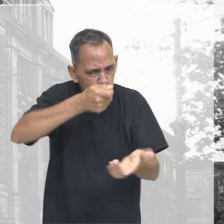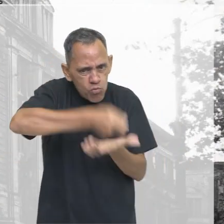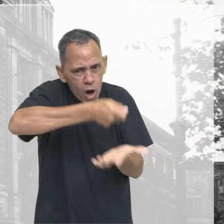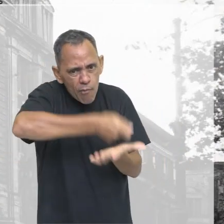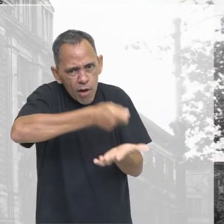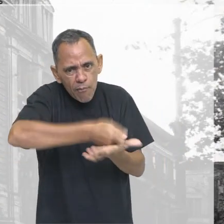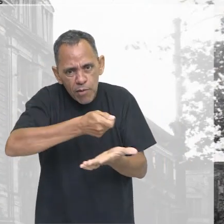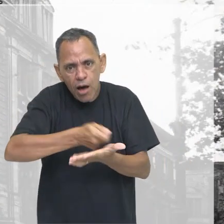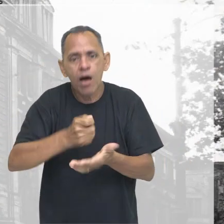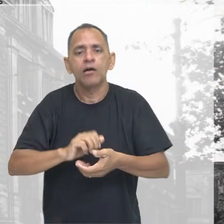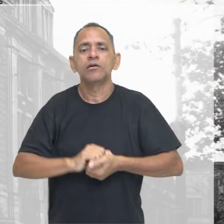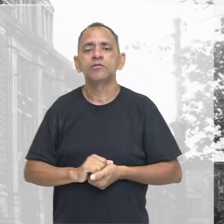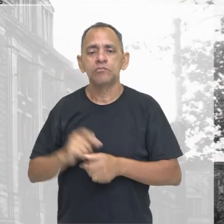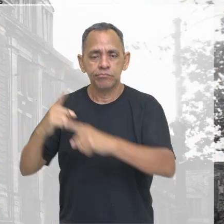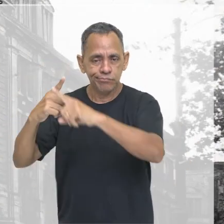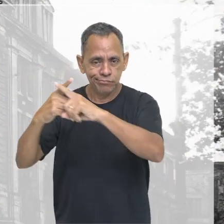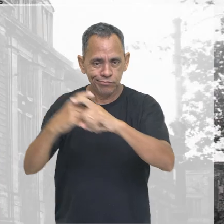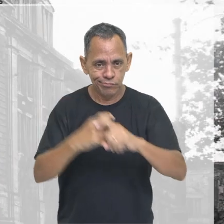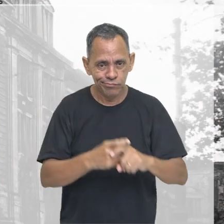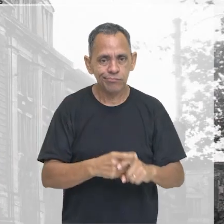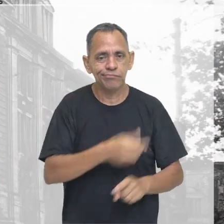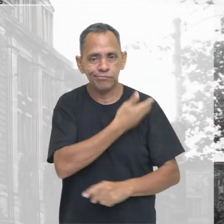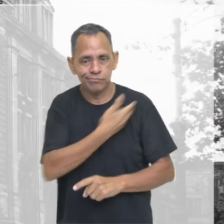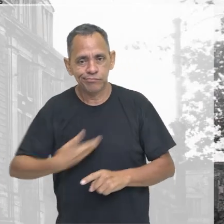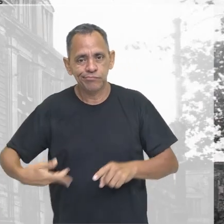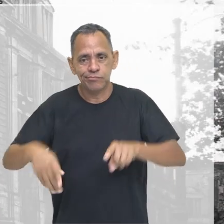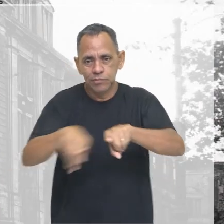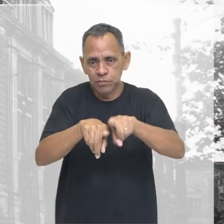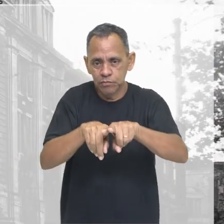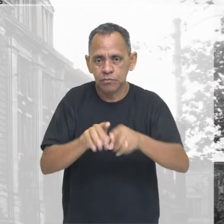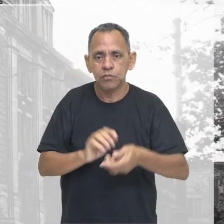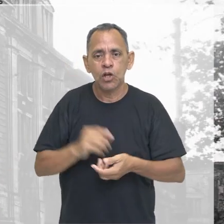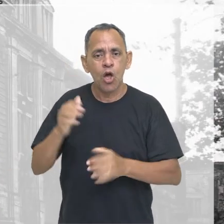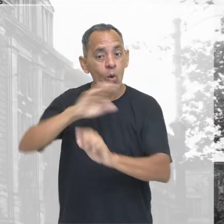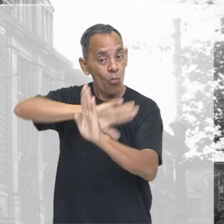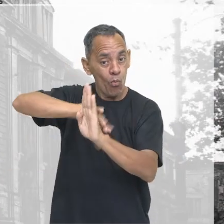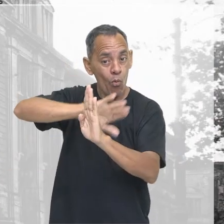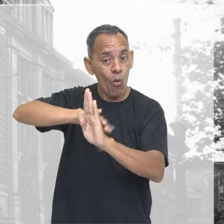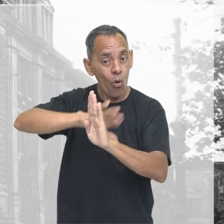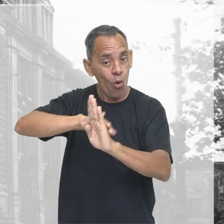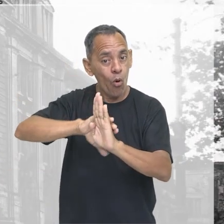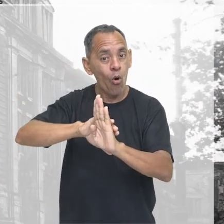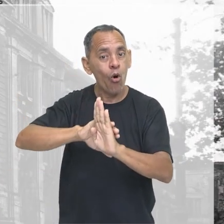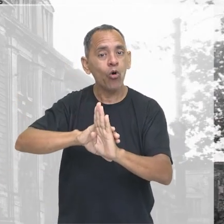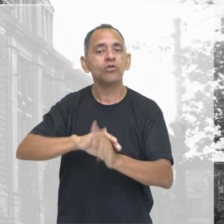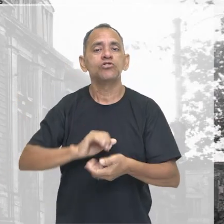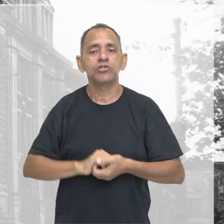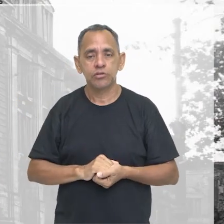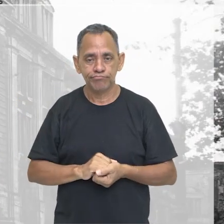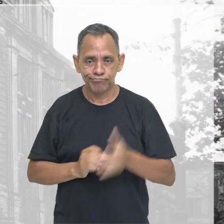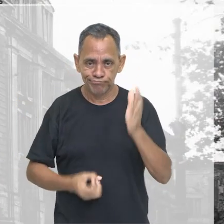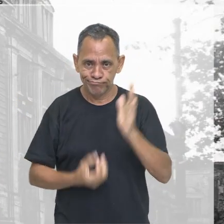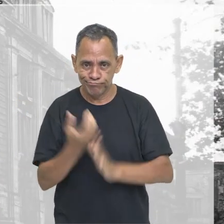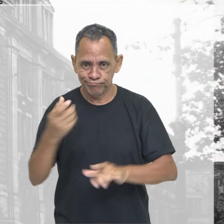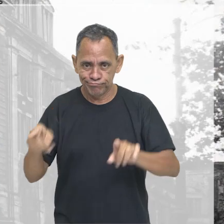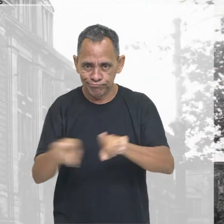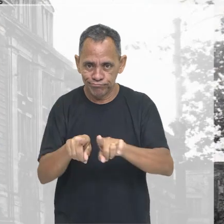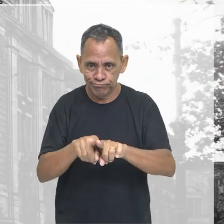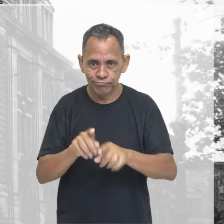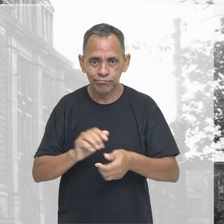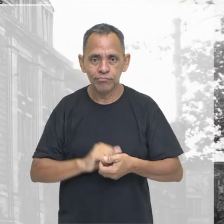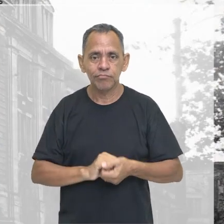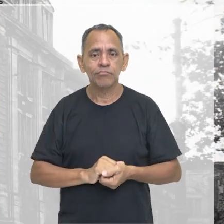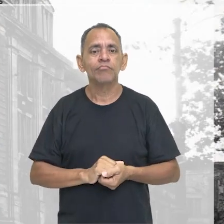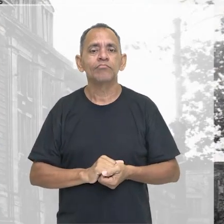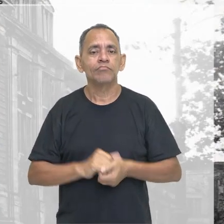Para consolidar esse sistema, para consolidar a ideologia. E para isso eles vão também utilizar, lembrem sempre, tá?